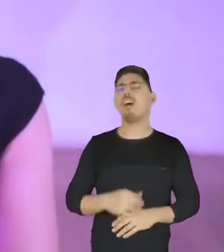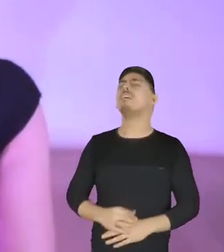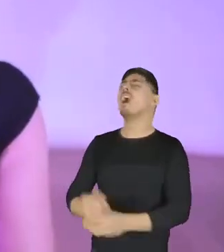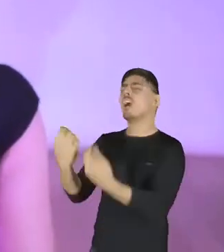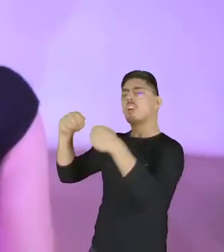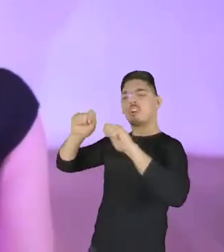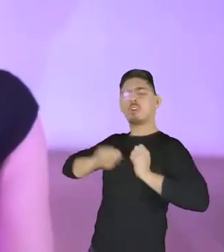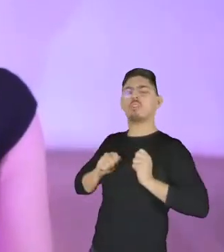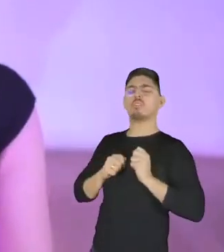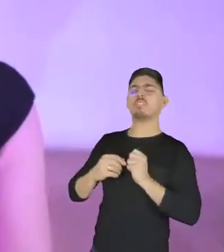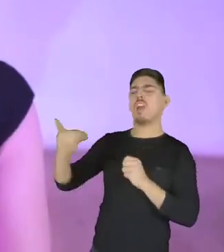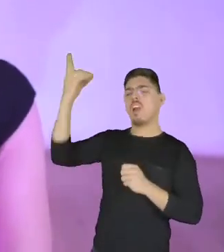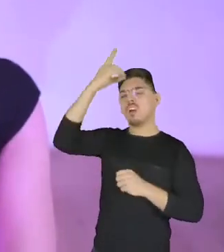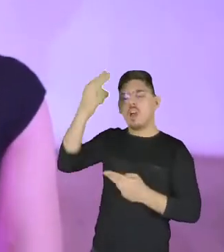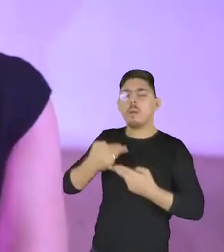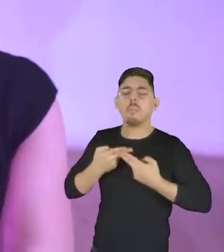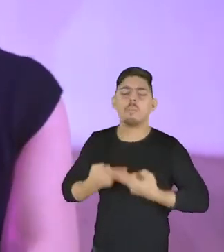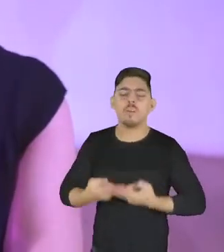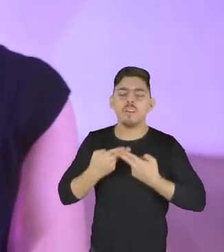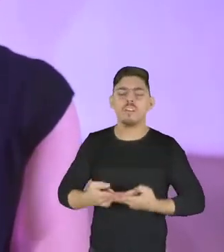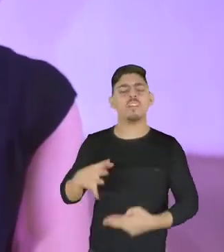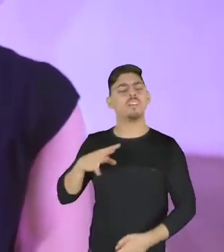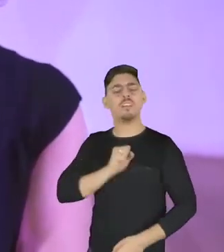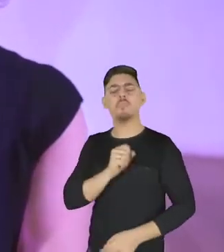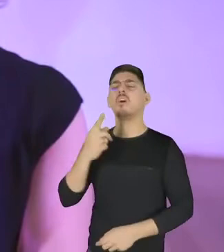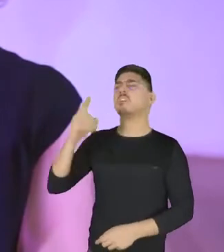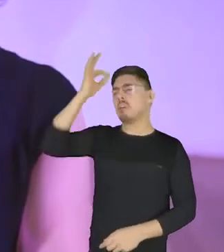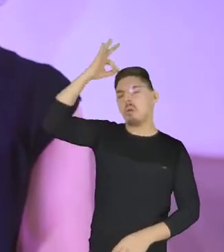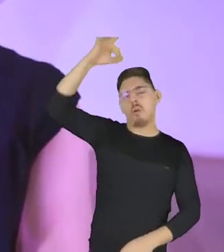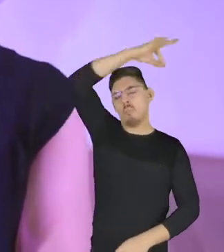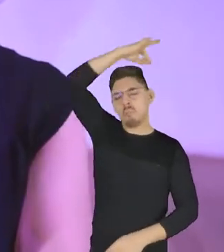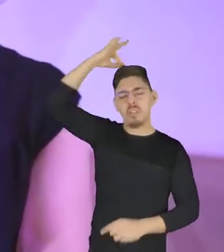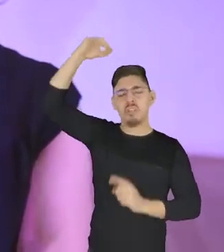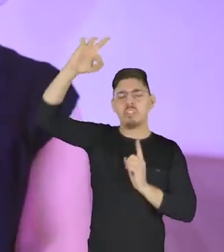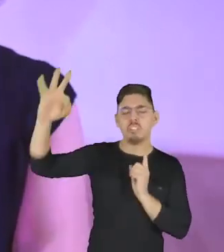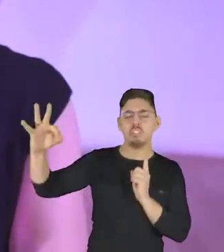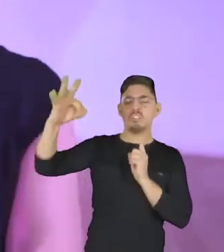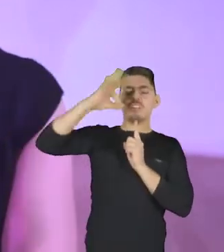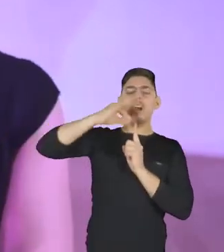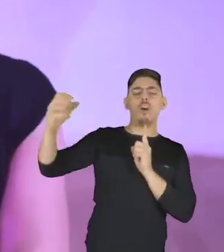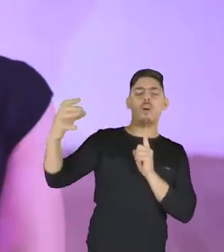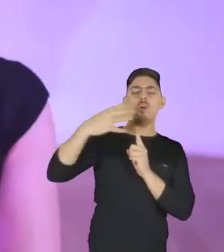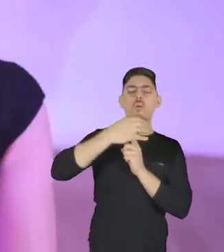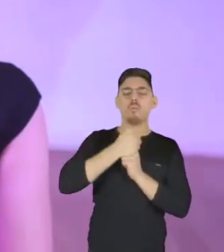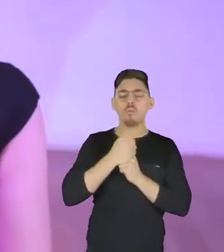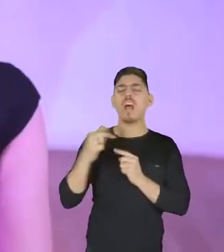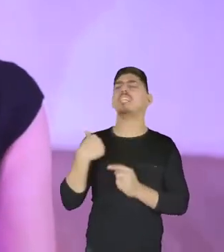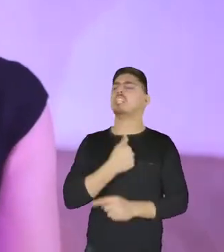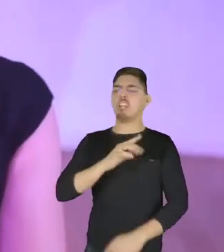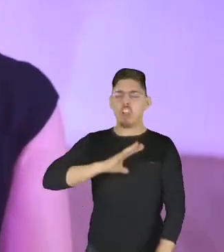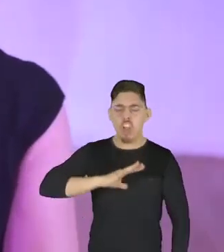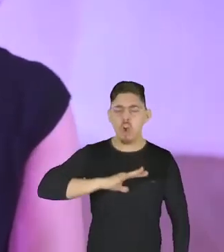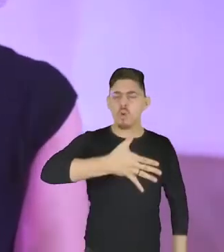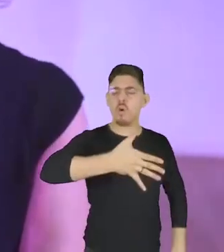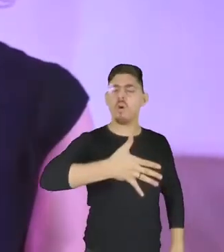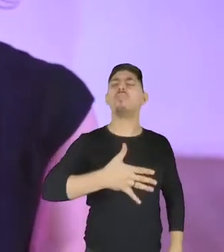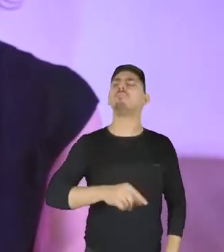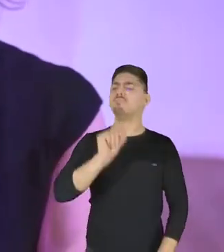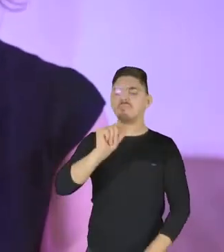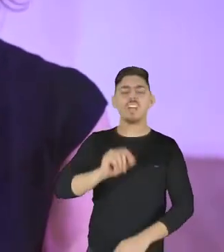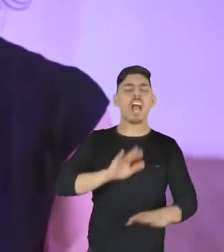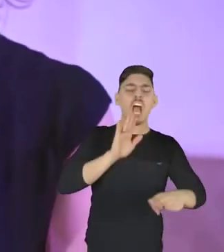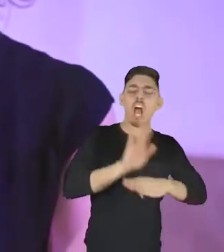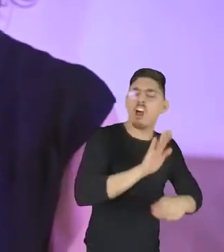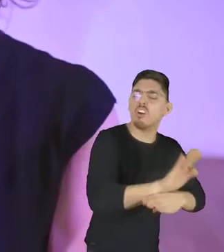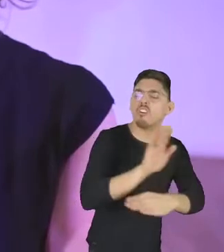tenhamos amor, Senhor. Que sejamos tomados pelo Teu Espírito Santo na hora de agir. Que tenhamos coragem, Senhor, e ousadia para ajudar